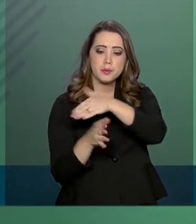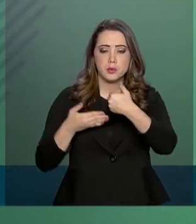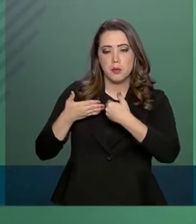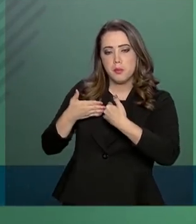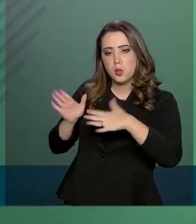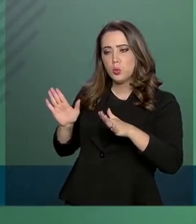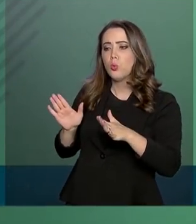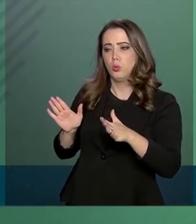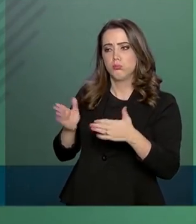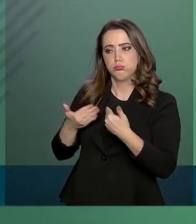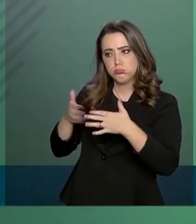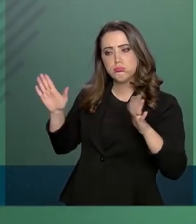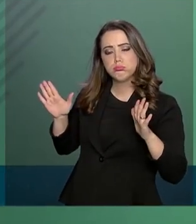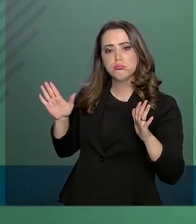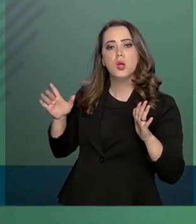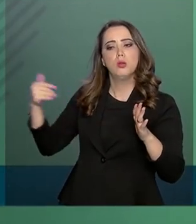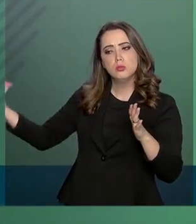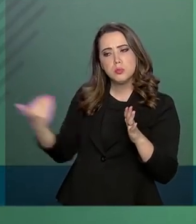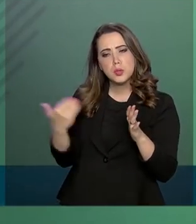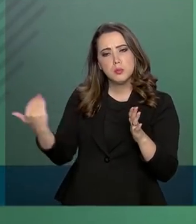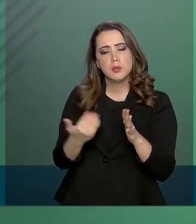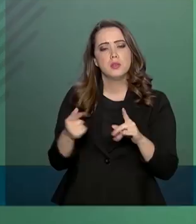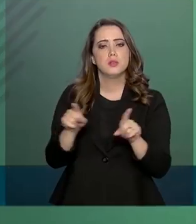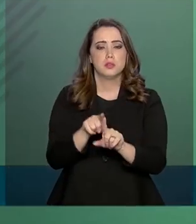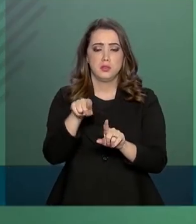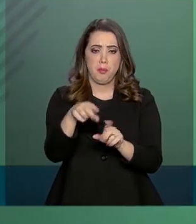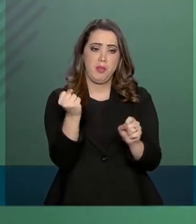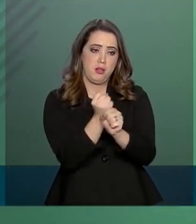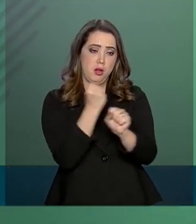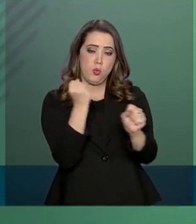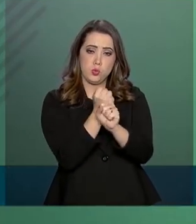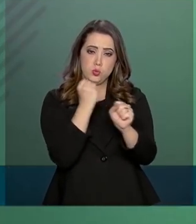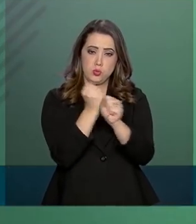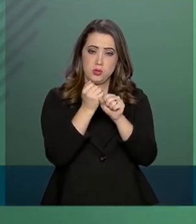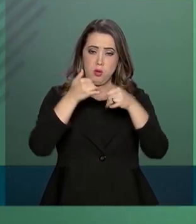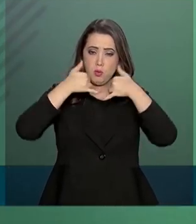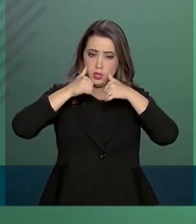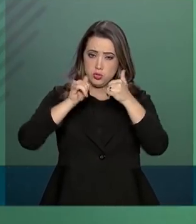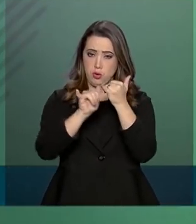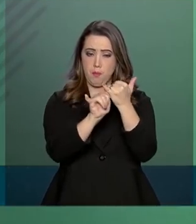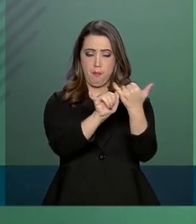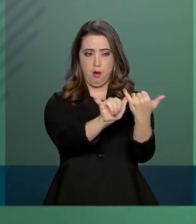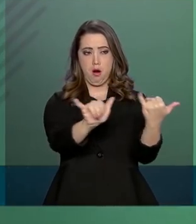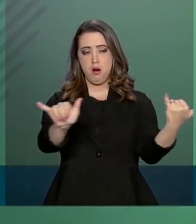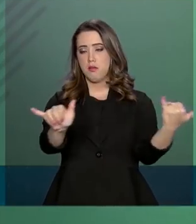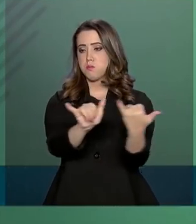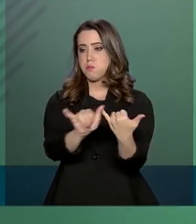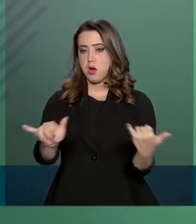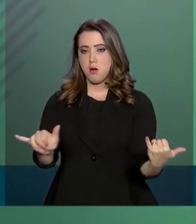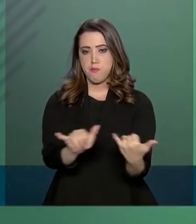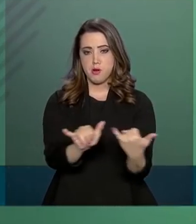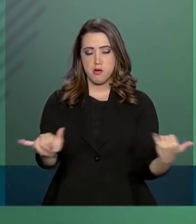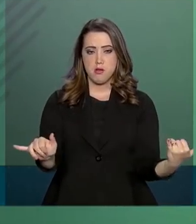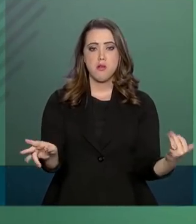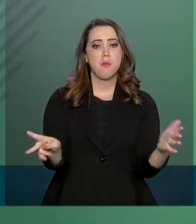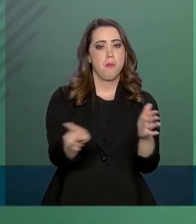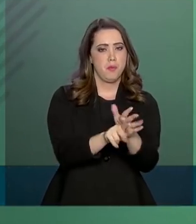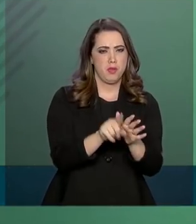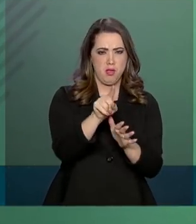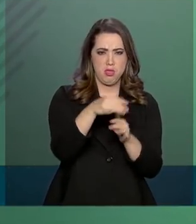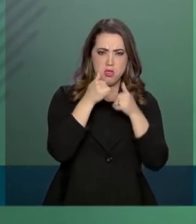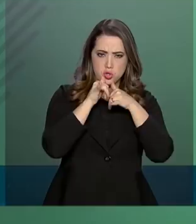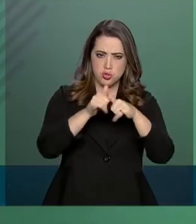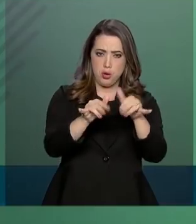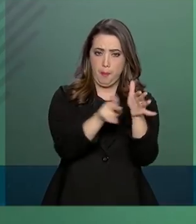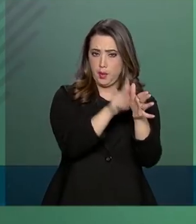e da construção do leão de que vai levar energia direto lá boa vista e